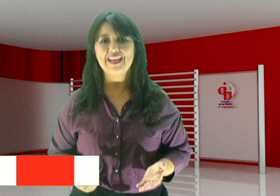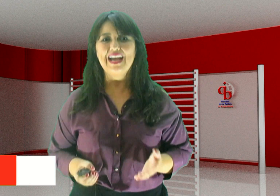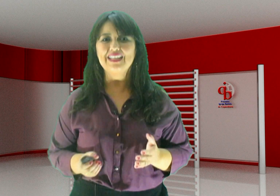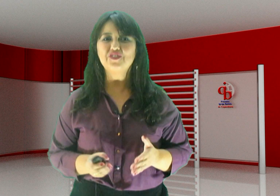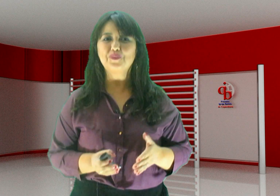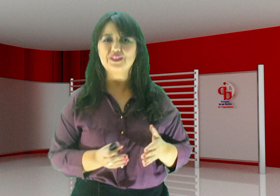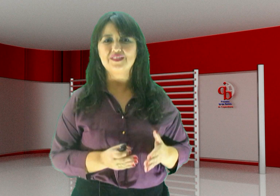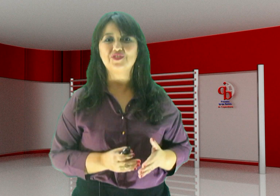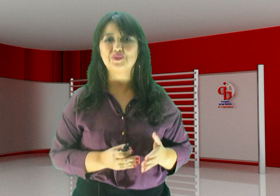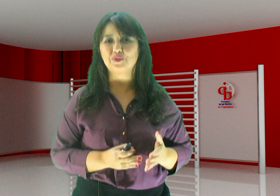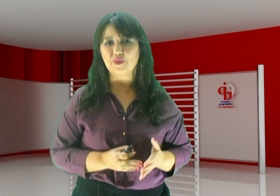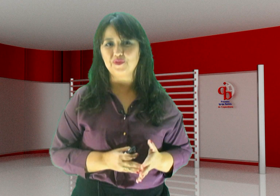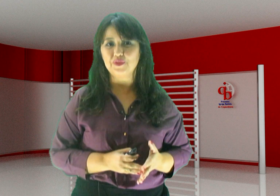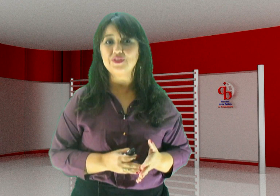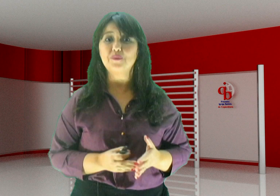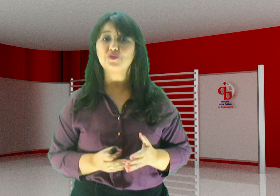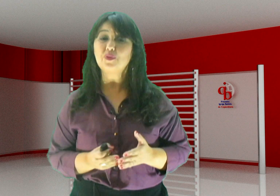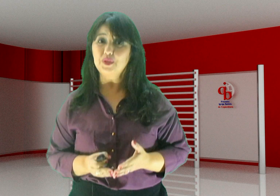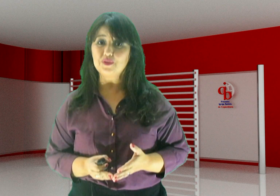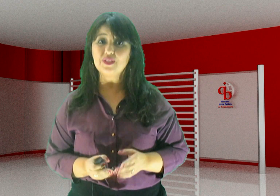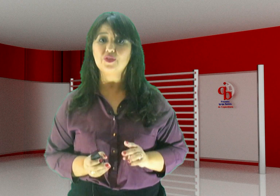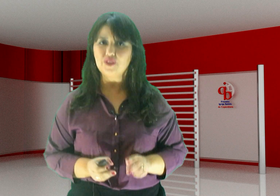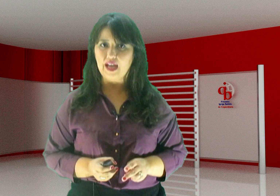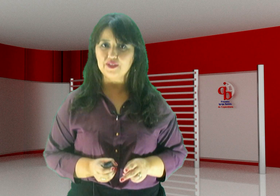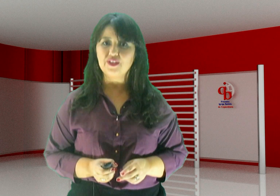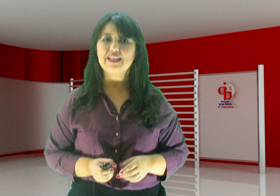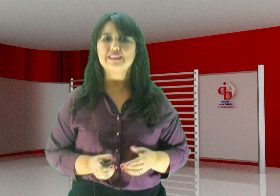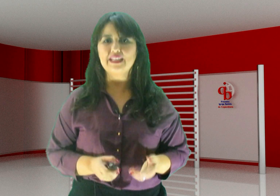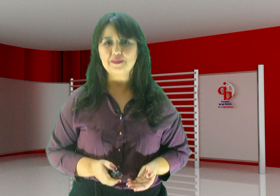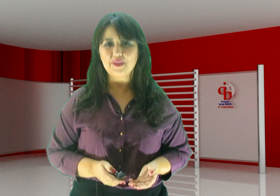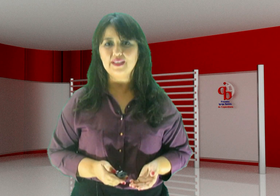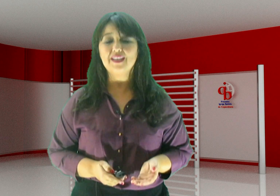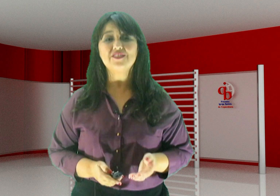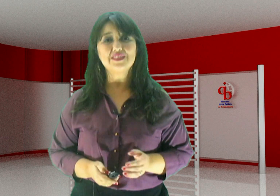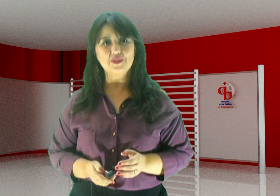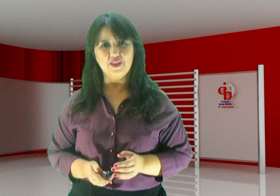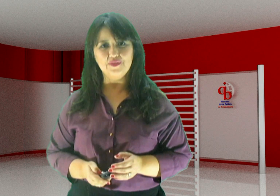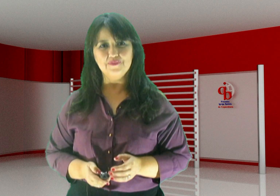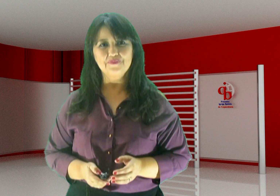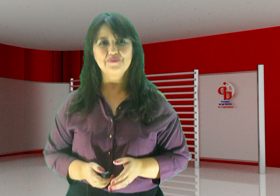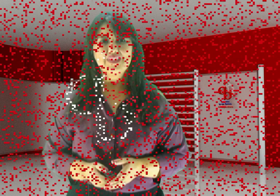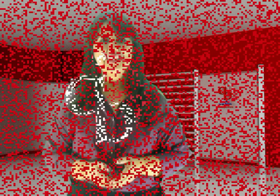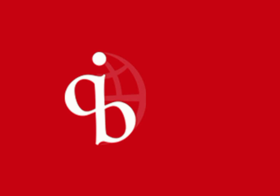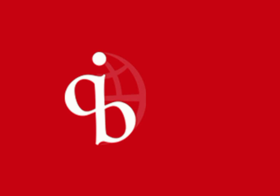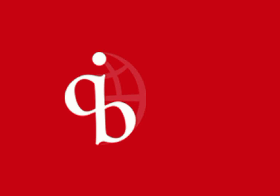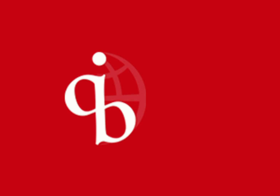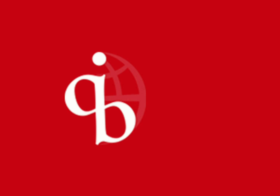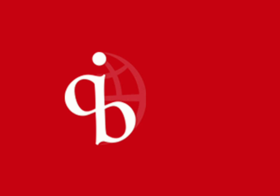cultos. Além de poder assistir o culto ao vivo sempre aos domingos em dois horários, 10h30 e 19h.